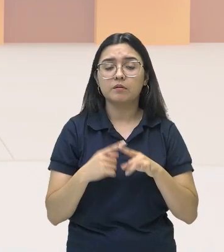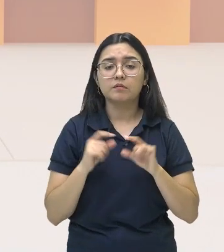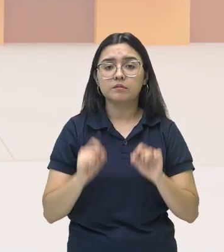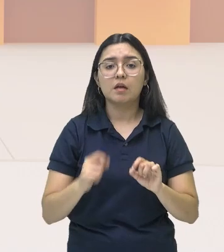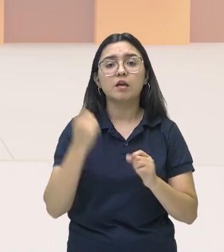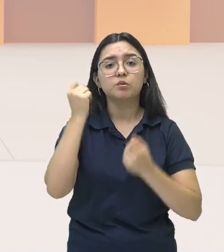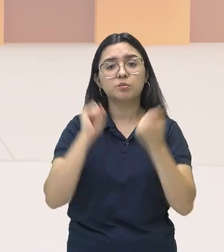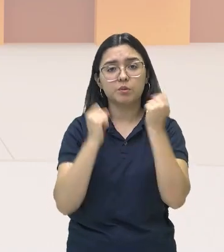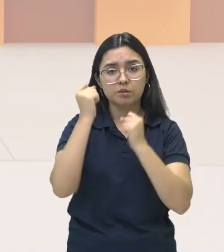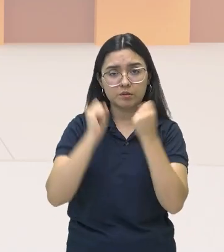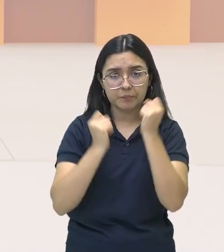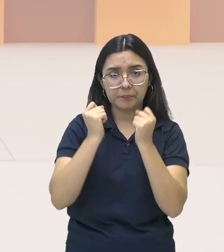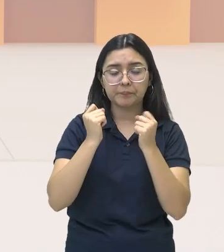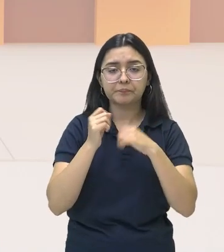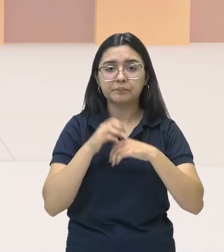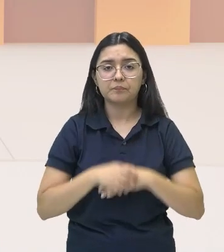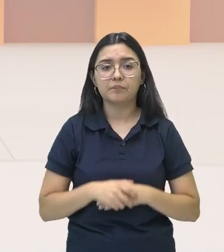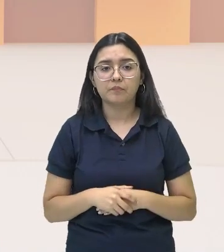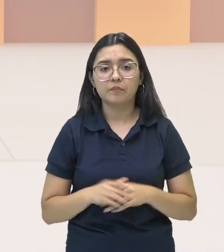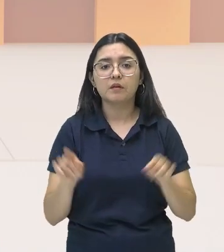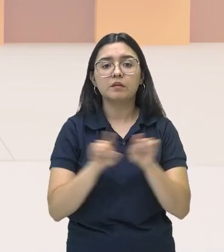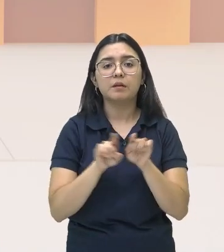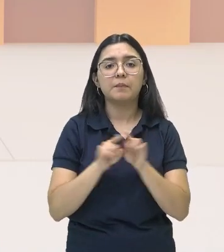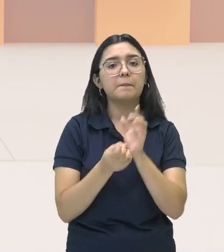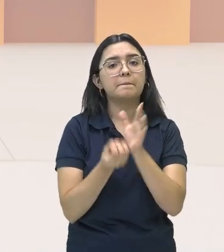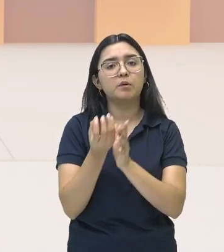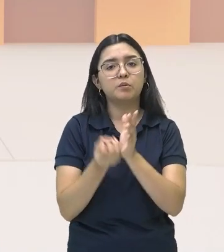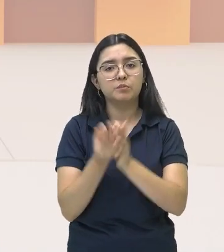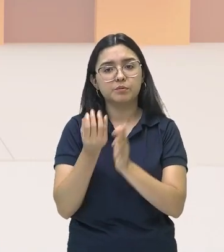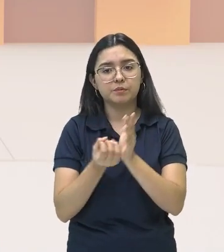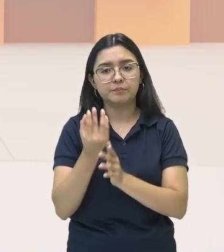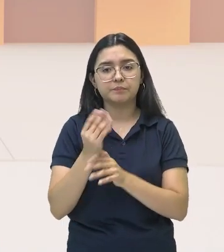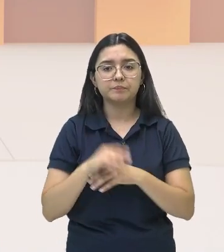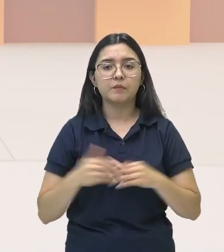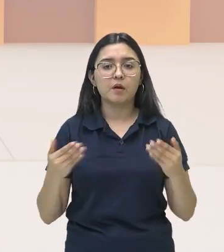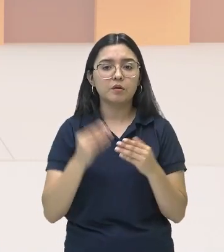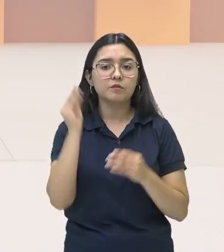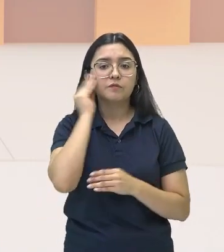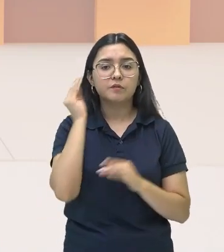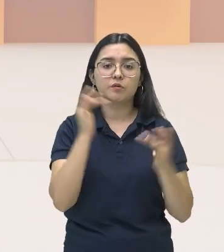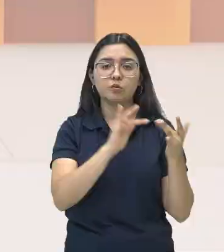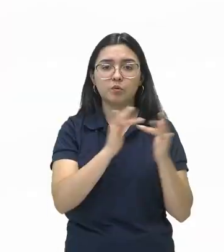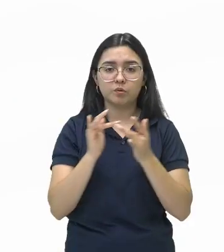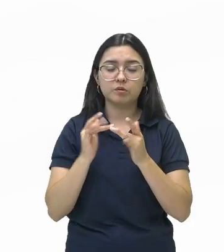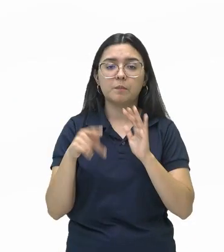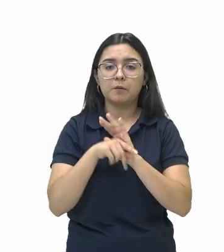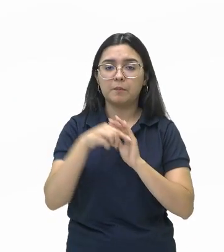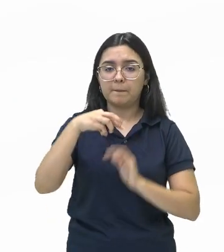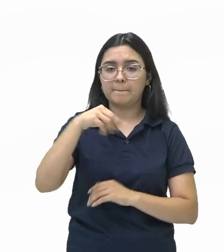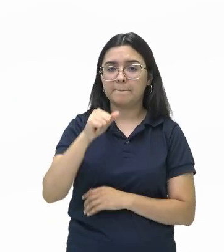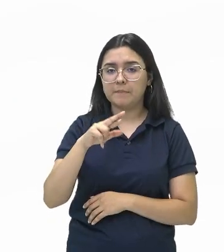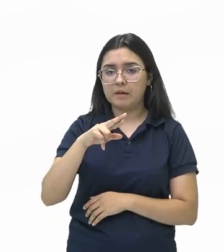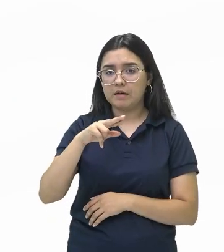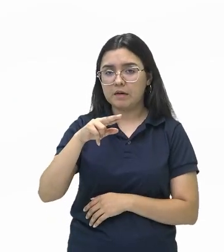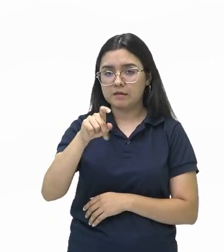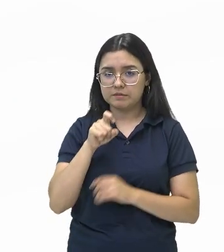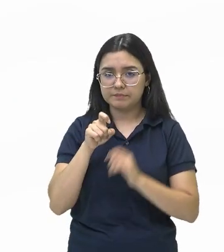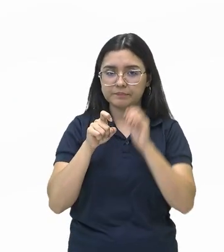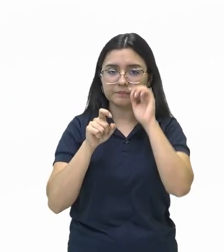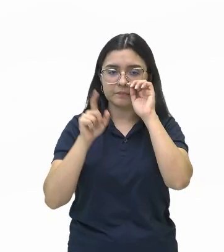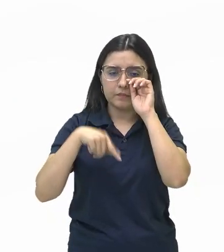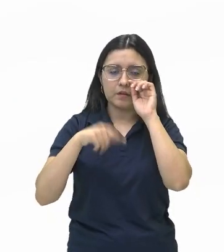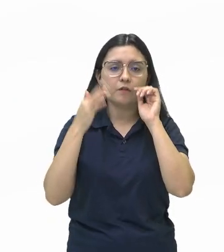da industrialização, né, e da produção. Então vamos ver aqui no contexto marxista aqui, que é